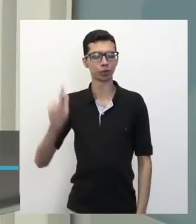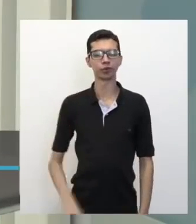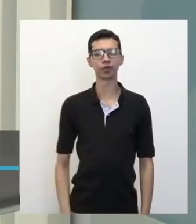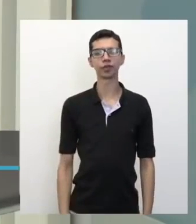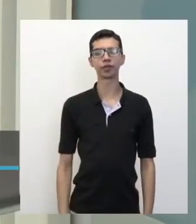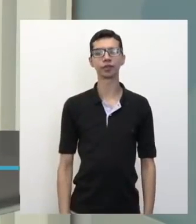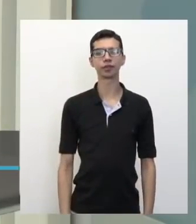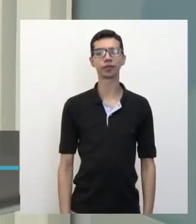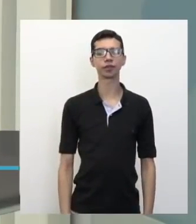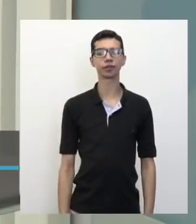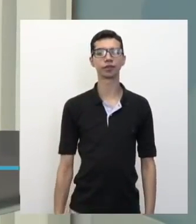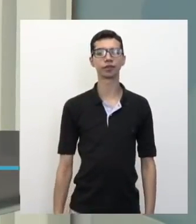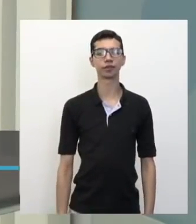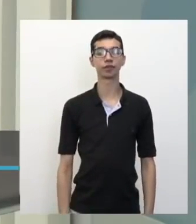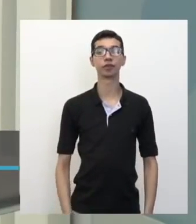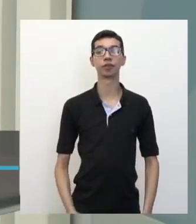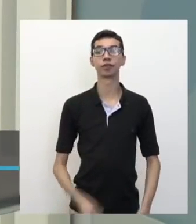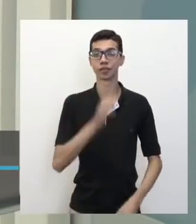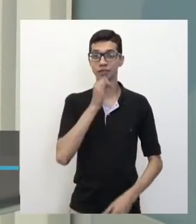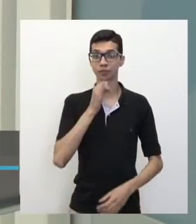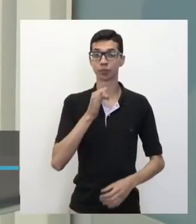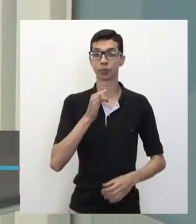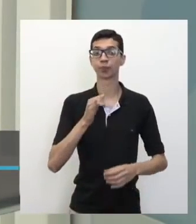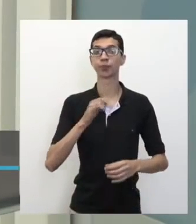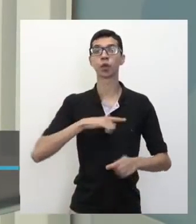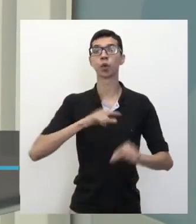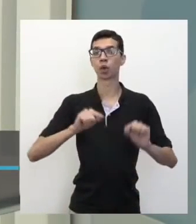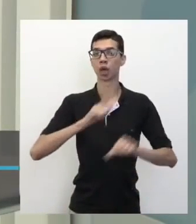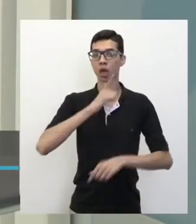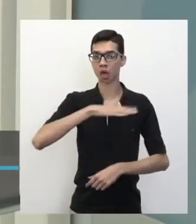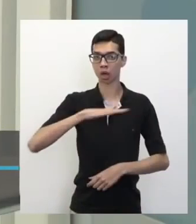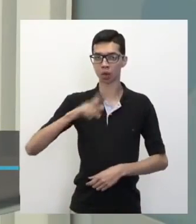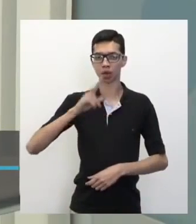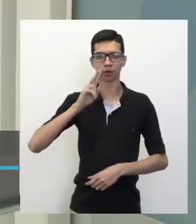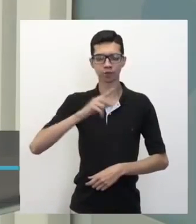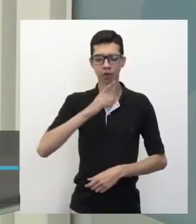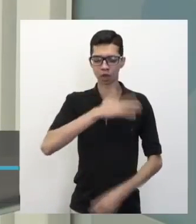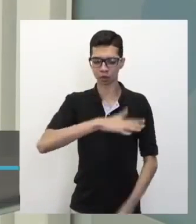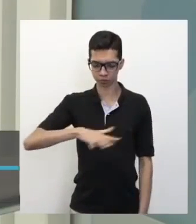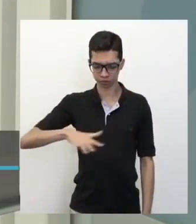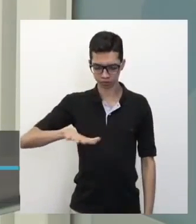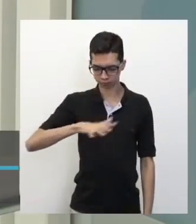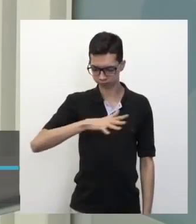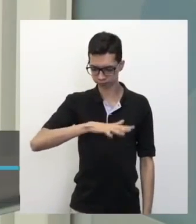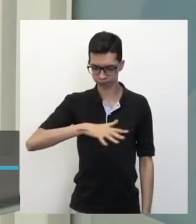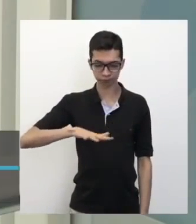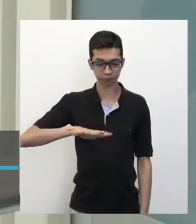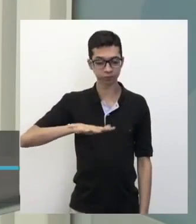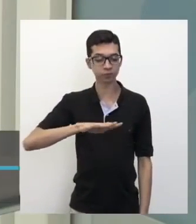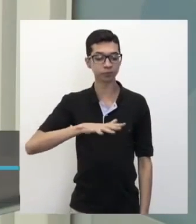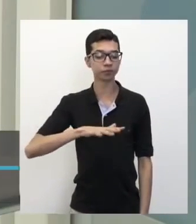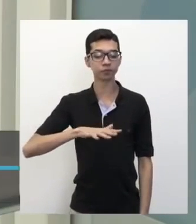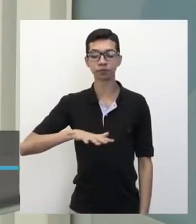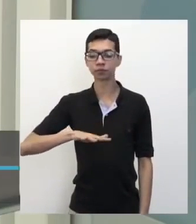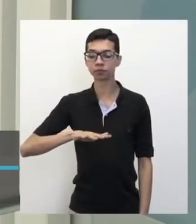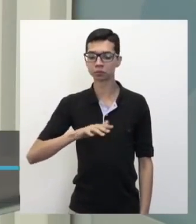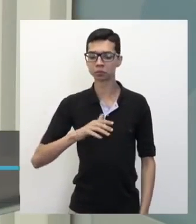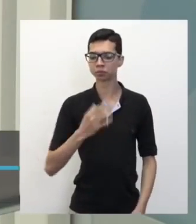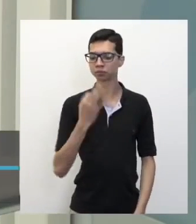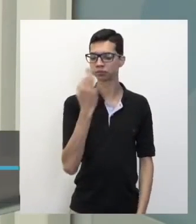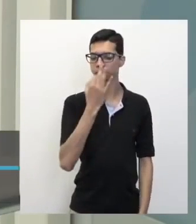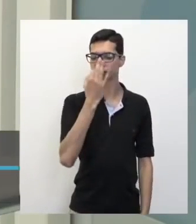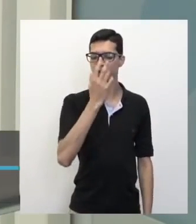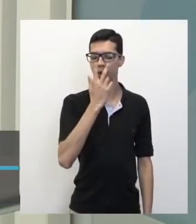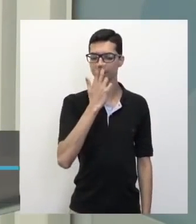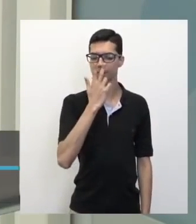No reflexo do espelho d'água, a perfeição. Estava se sentindo linda. Pele, ok. Cabelo, ok. Verdade. Voz,